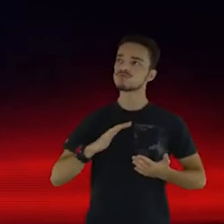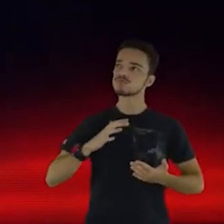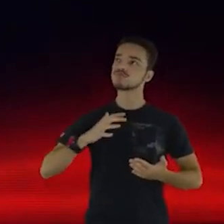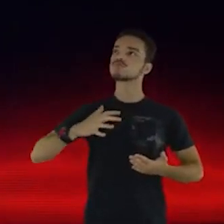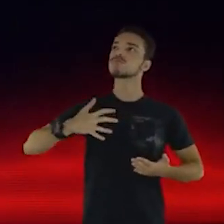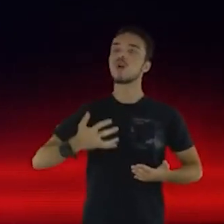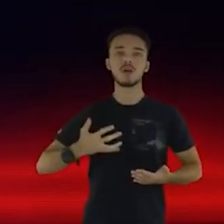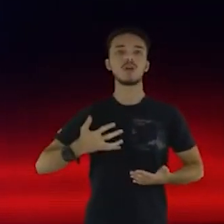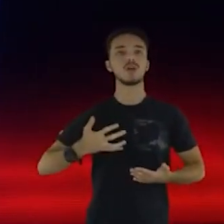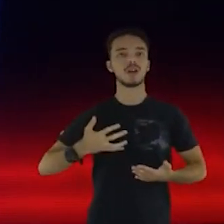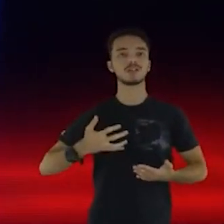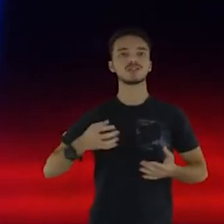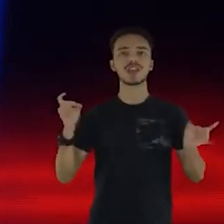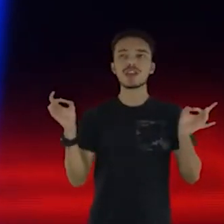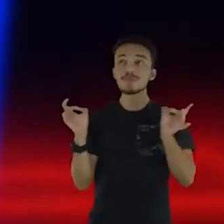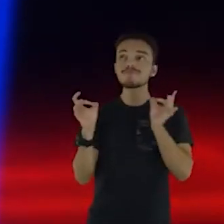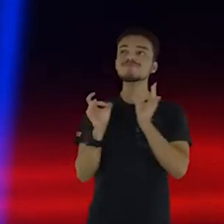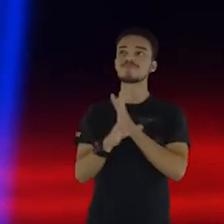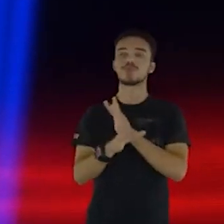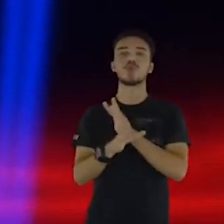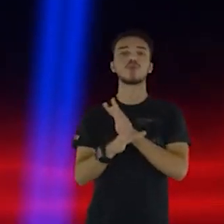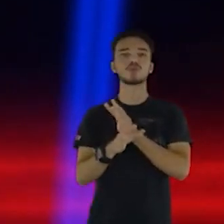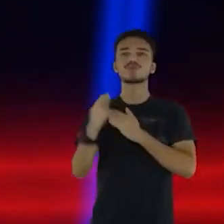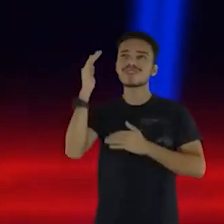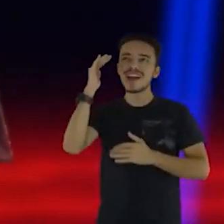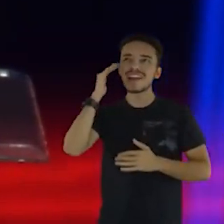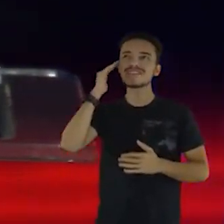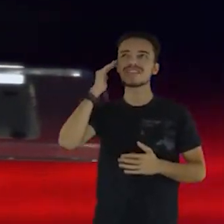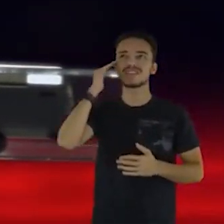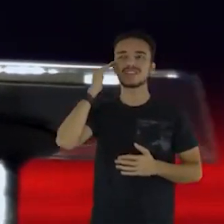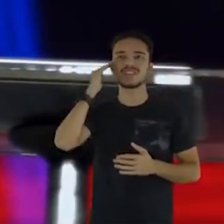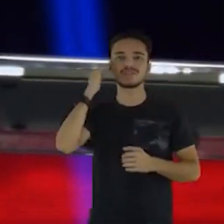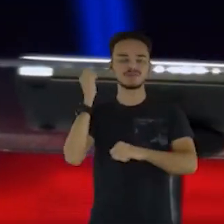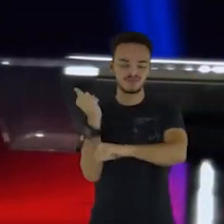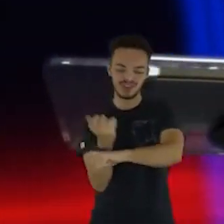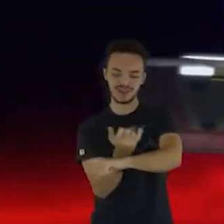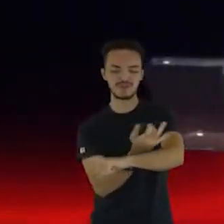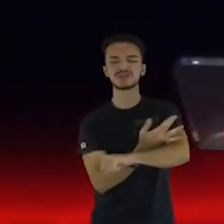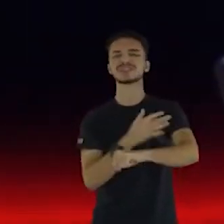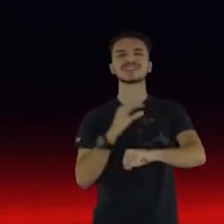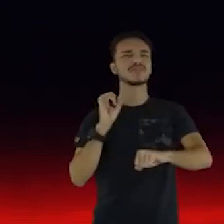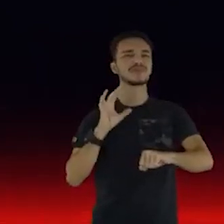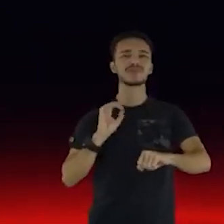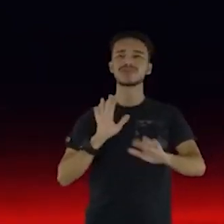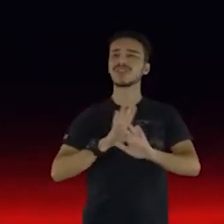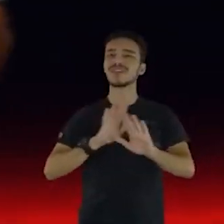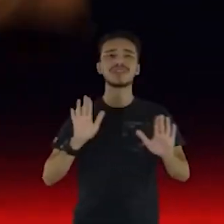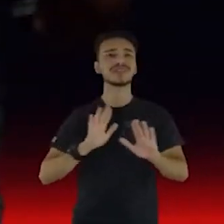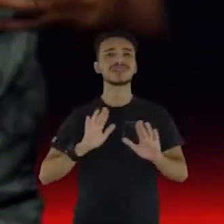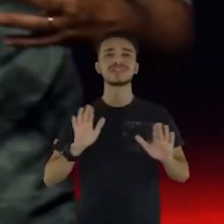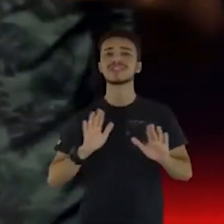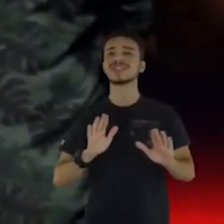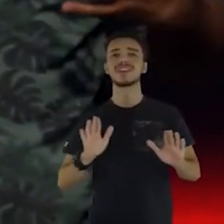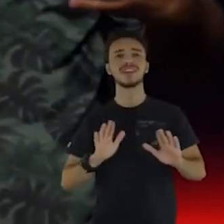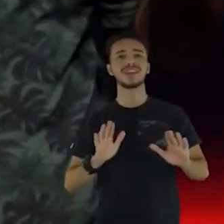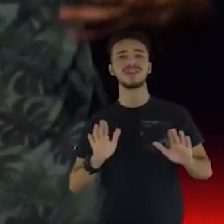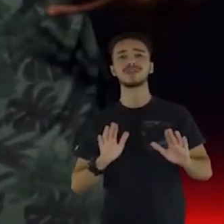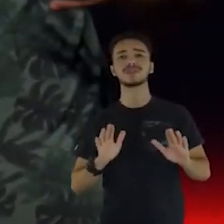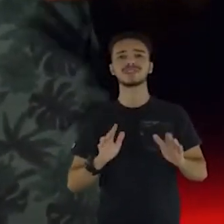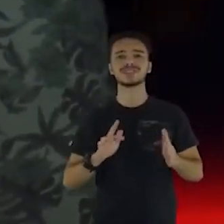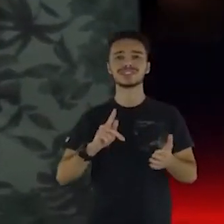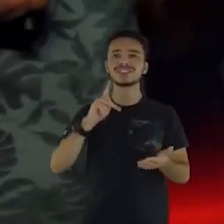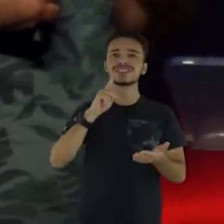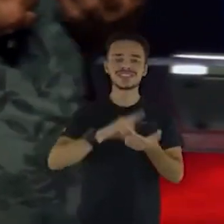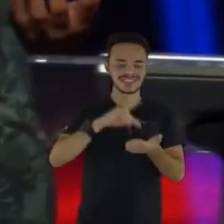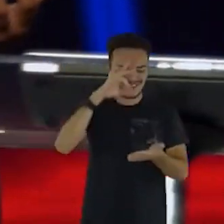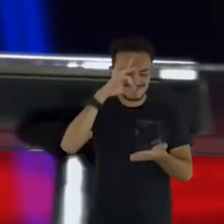Que não seja apenas sentimentalismo, emoção, que levou eles a se colocarem de pé, Senhor,